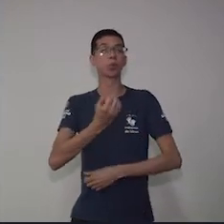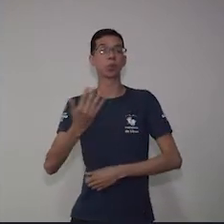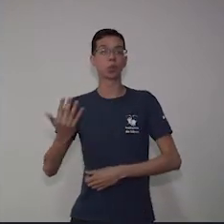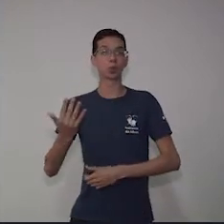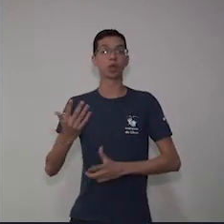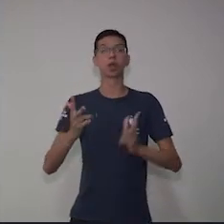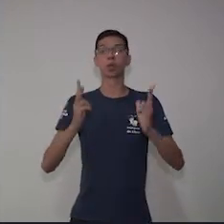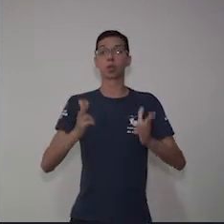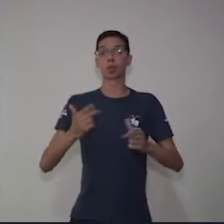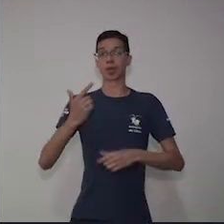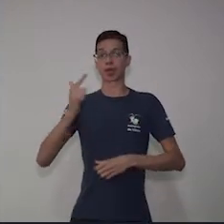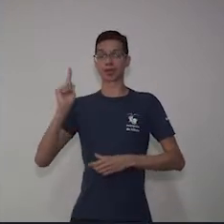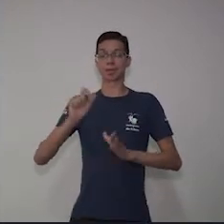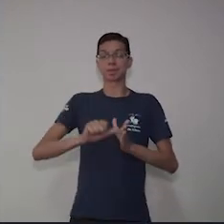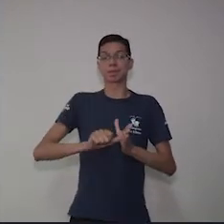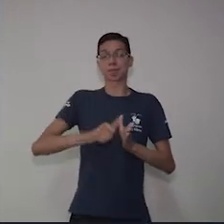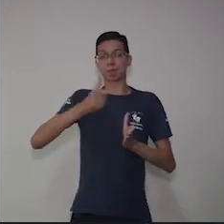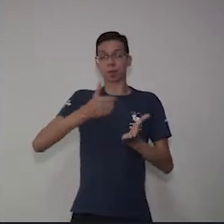pico da pandemia, né?